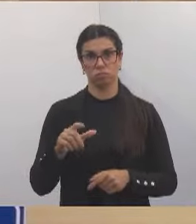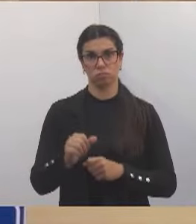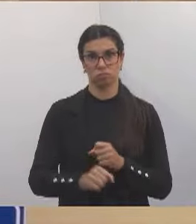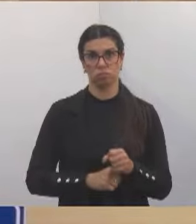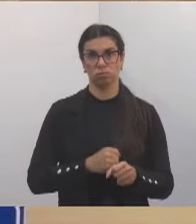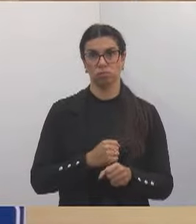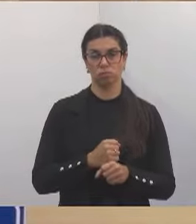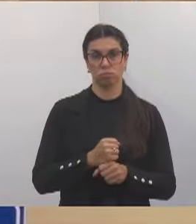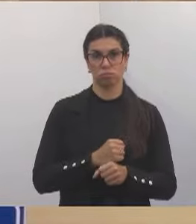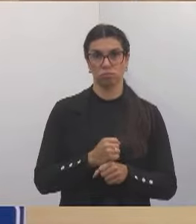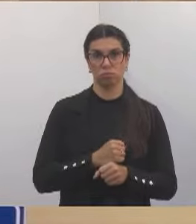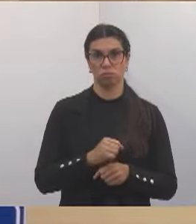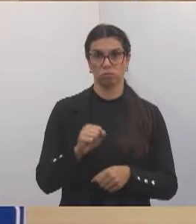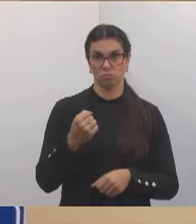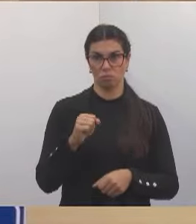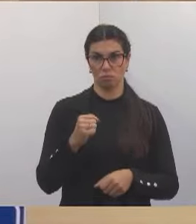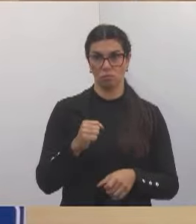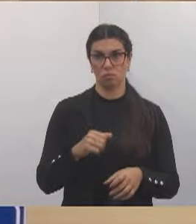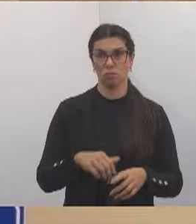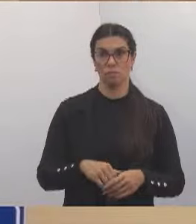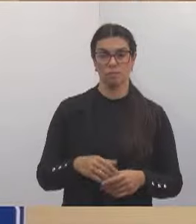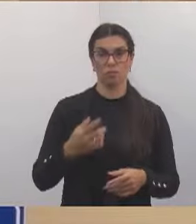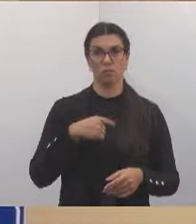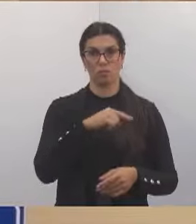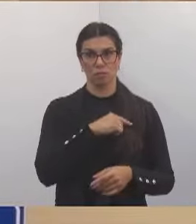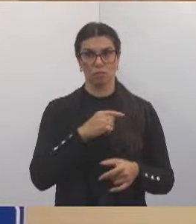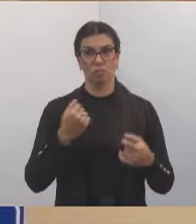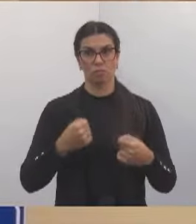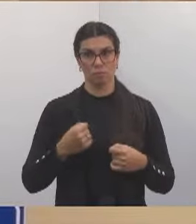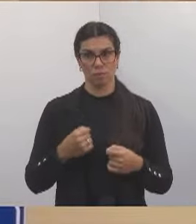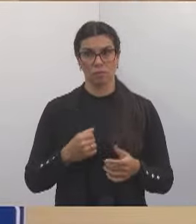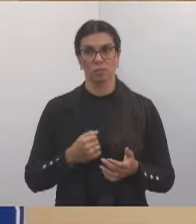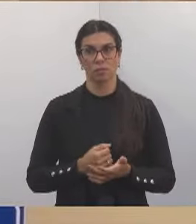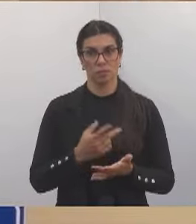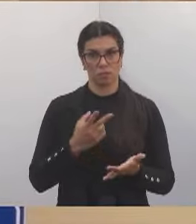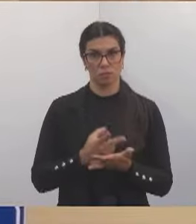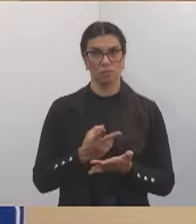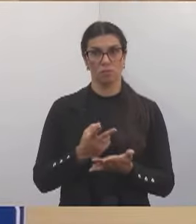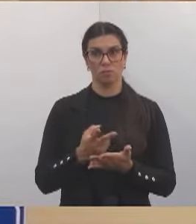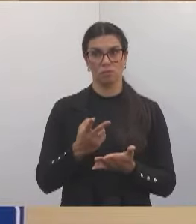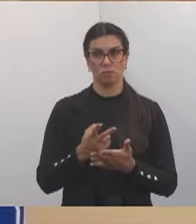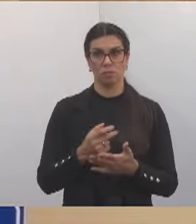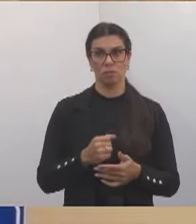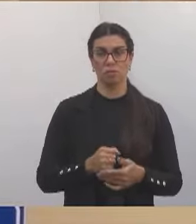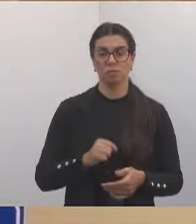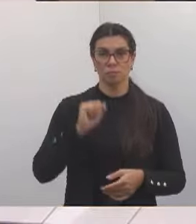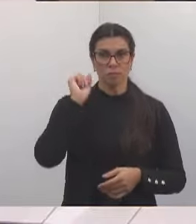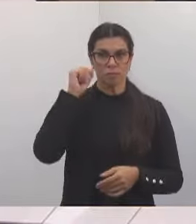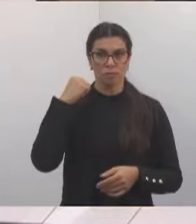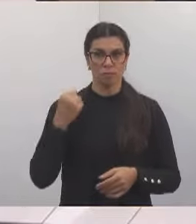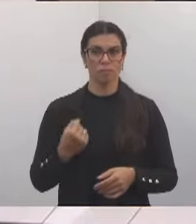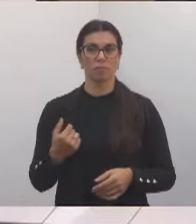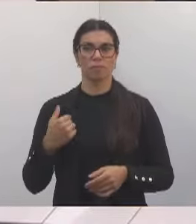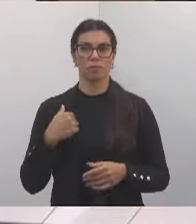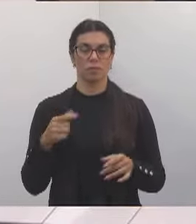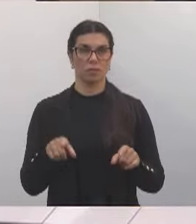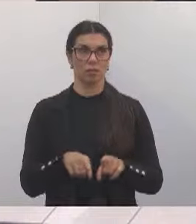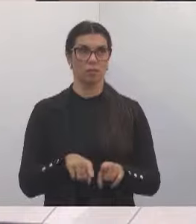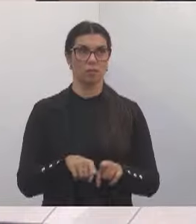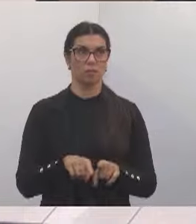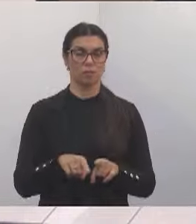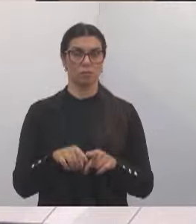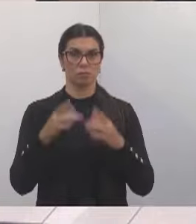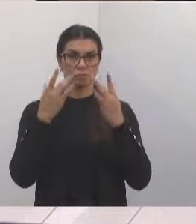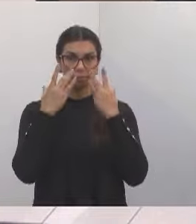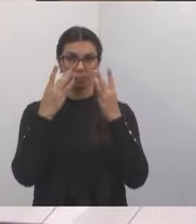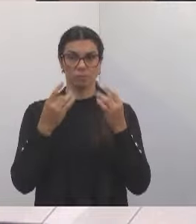8 anos. Eu acho que a gente tinha que caminhar nesse sentido também. Pode falar, Sônia. Eu também estou escutando aqui, eu